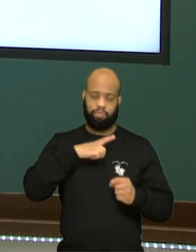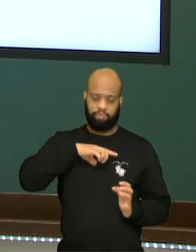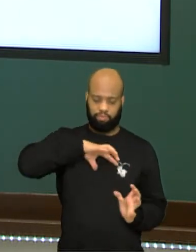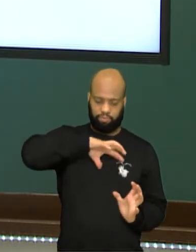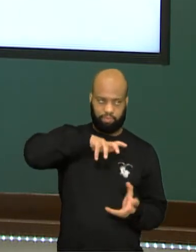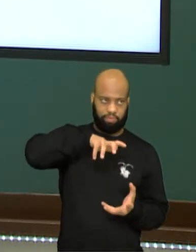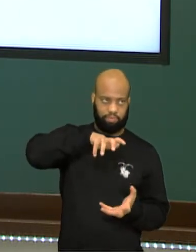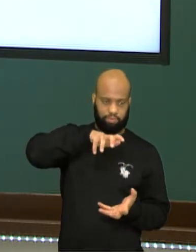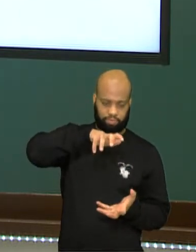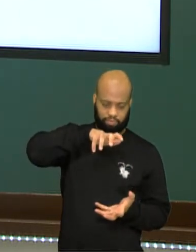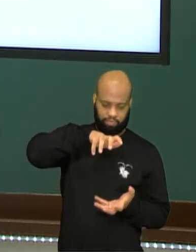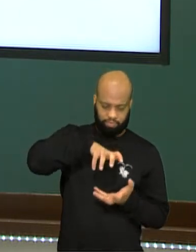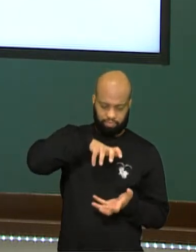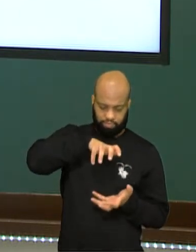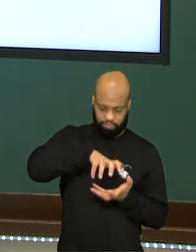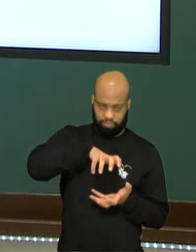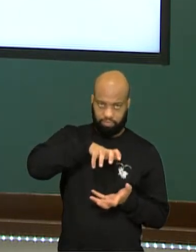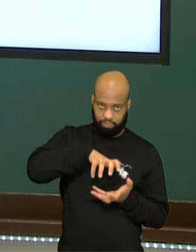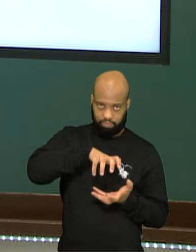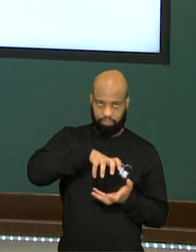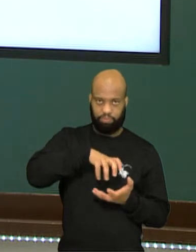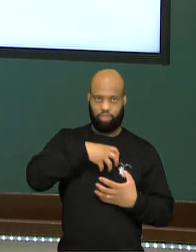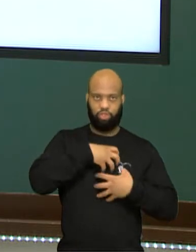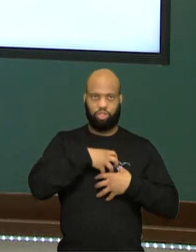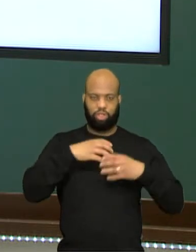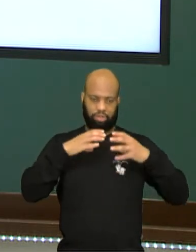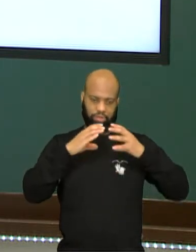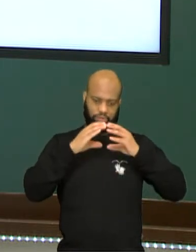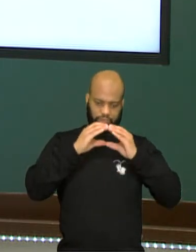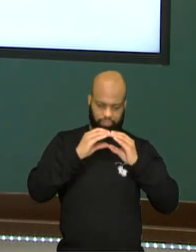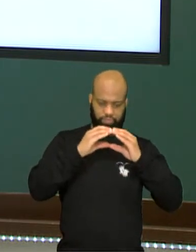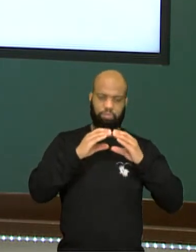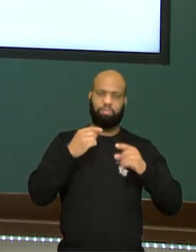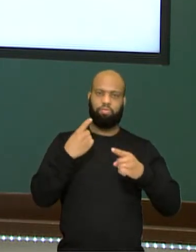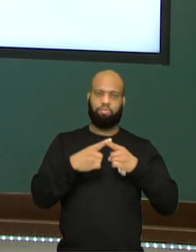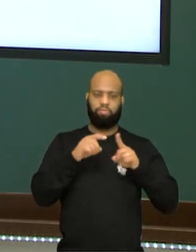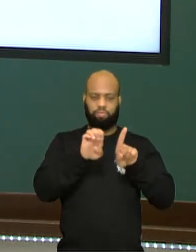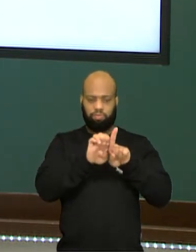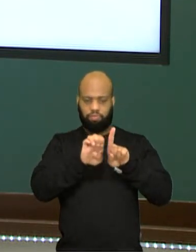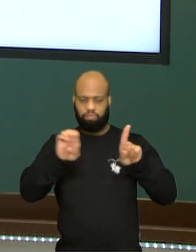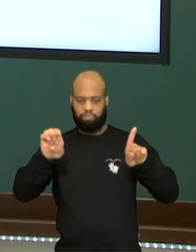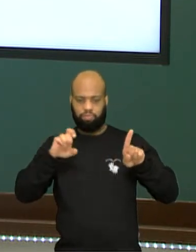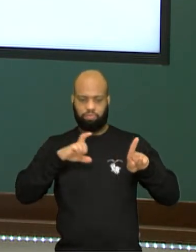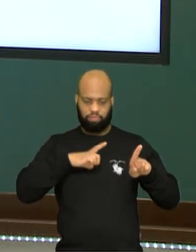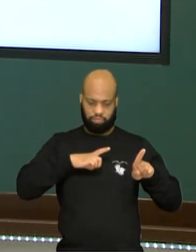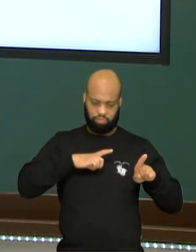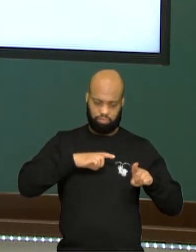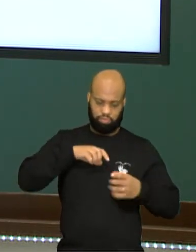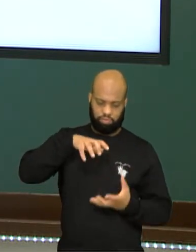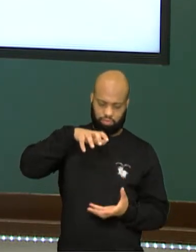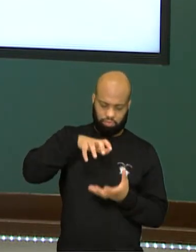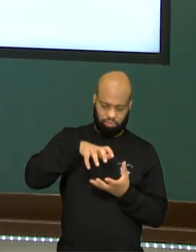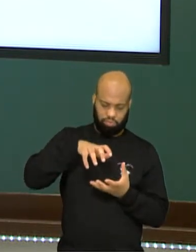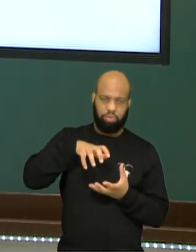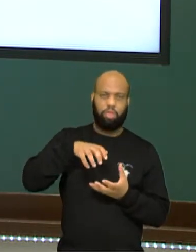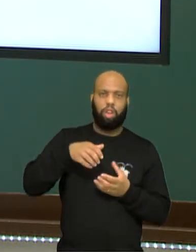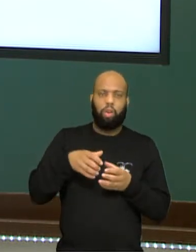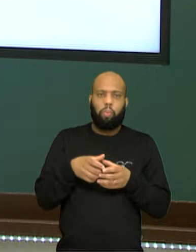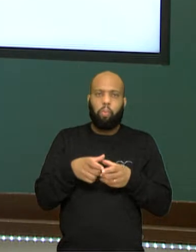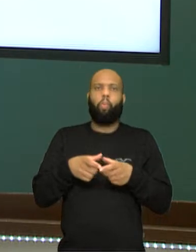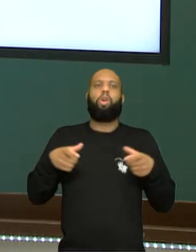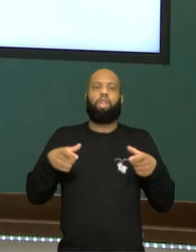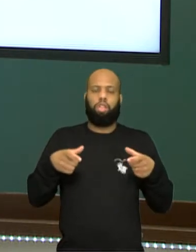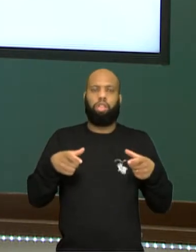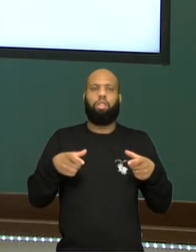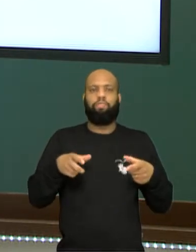os polos são achatados e a aonde é o Equador a uma aumento ali do raio Então